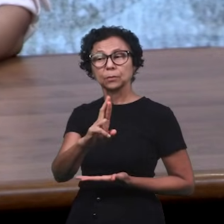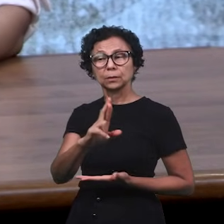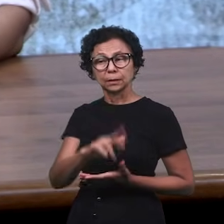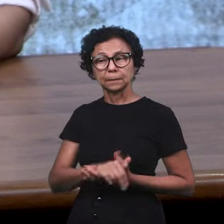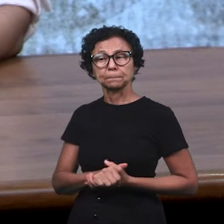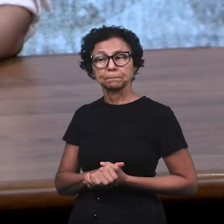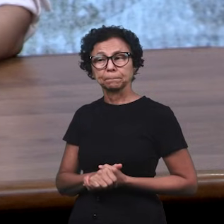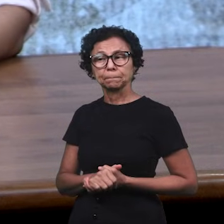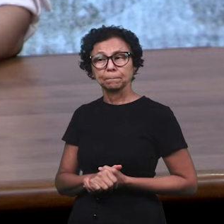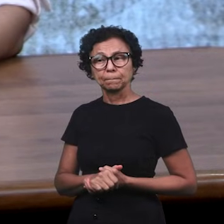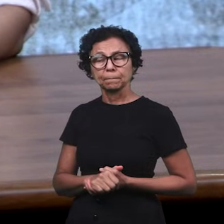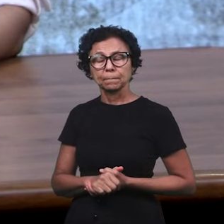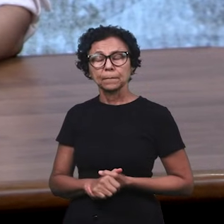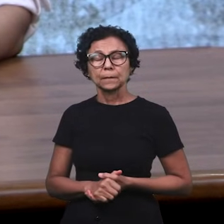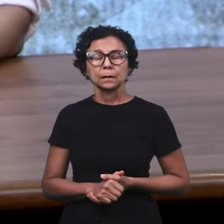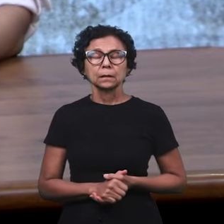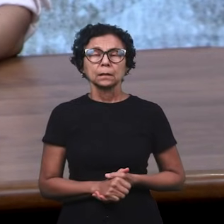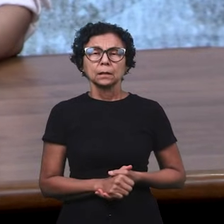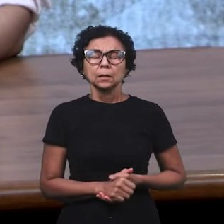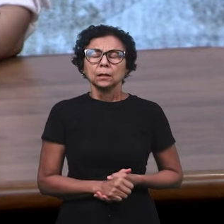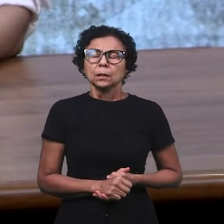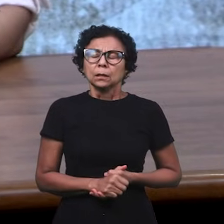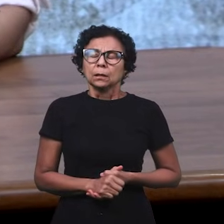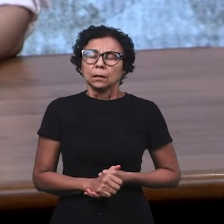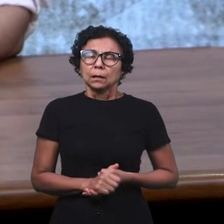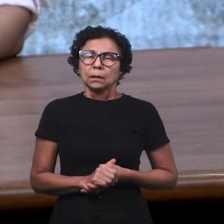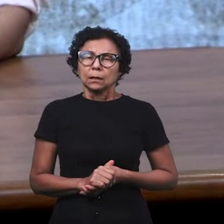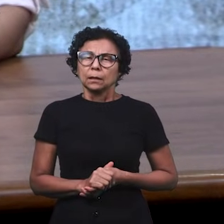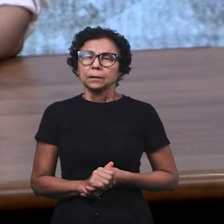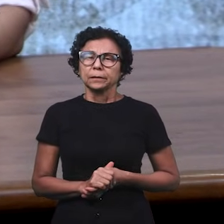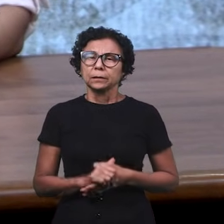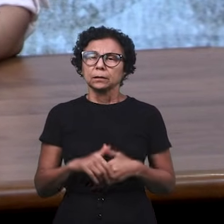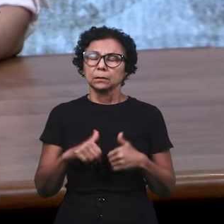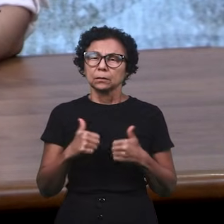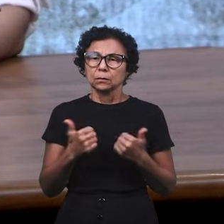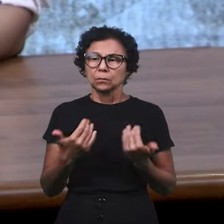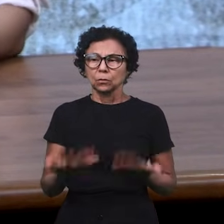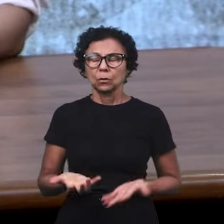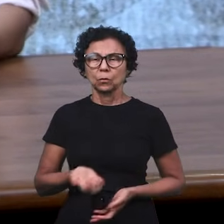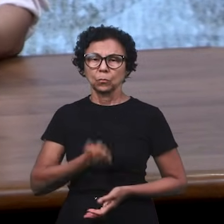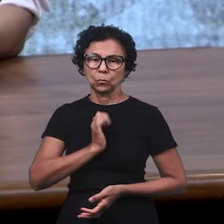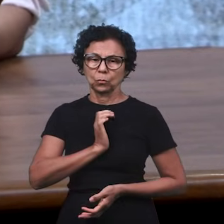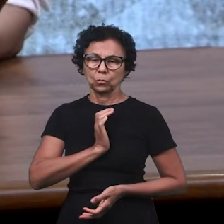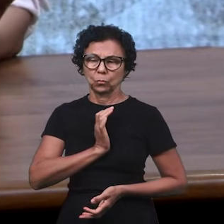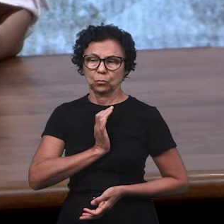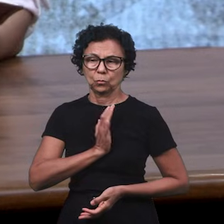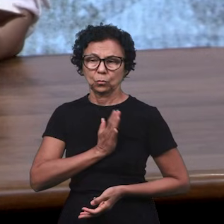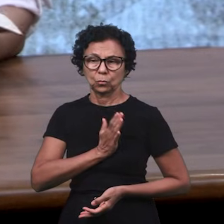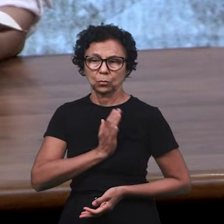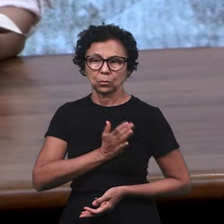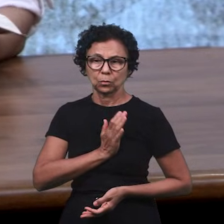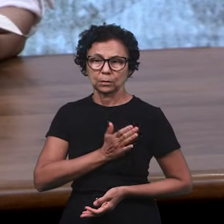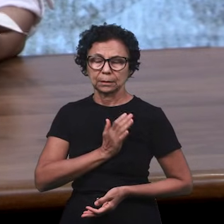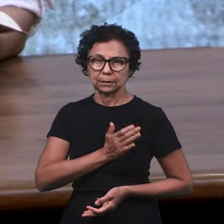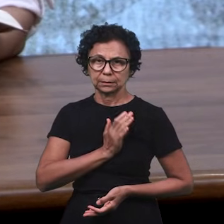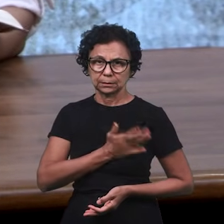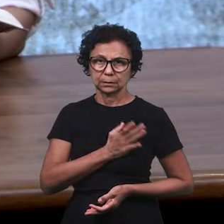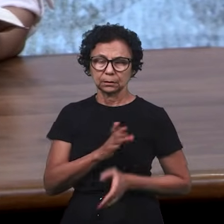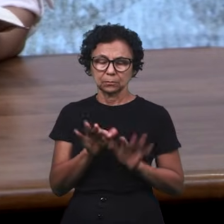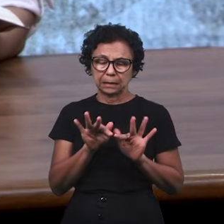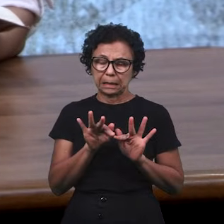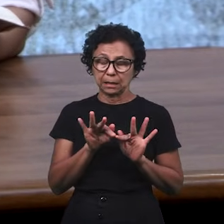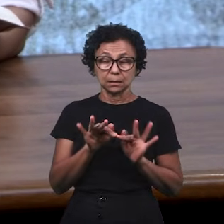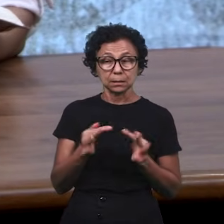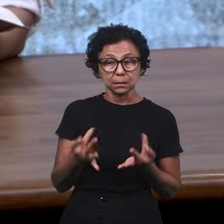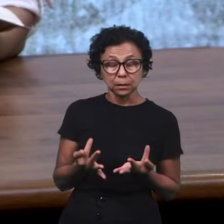ouviste. Como o teu coração se enterneceu e te humilhaste